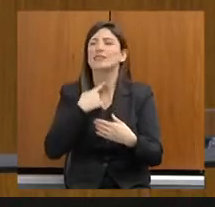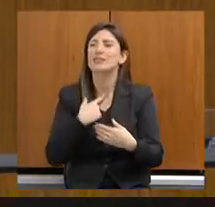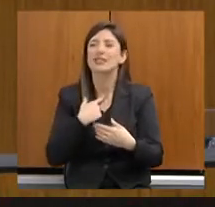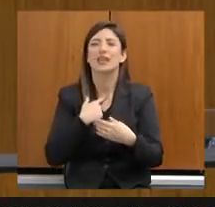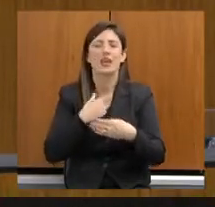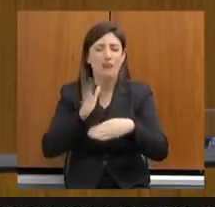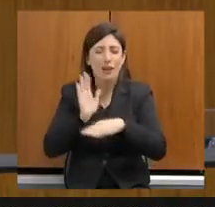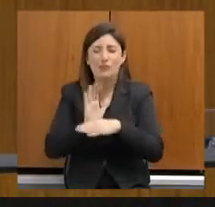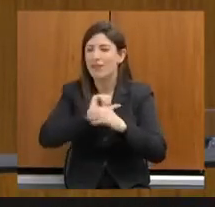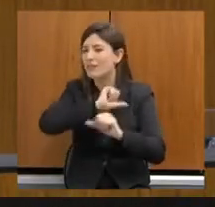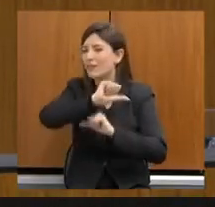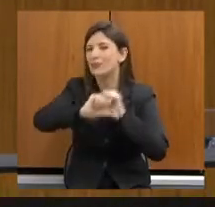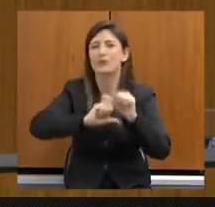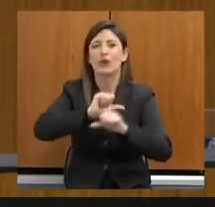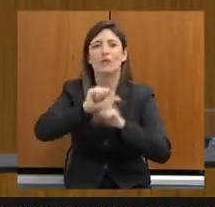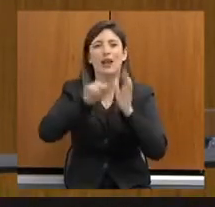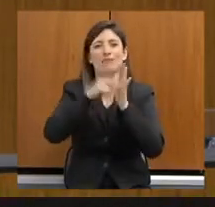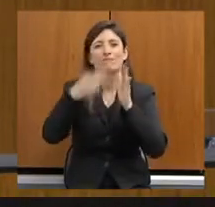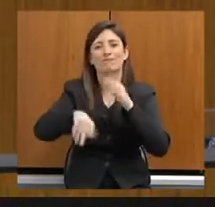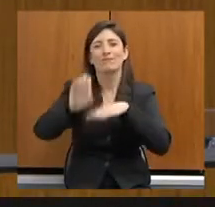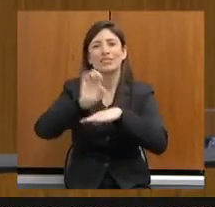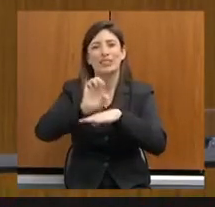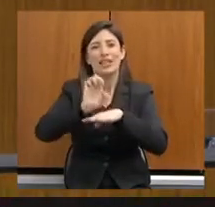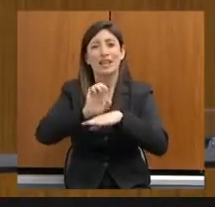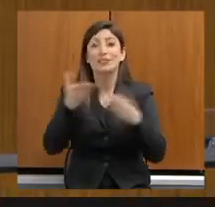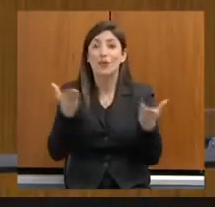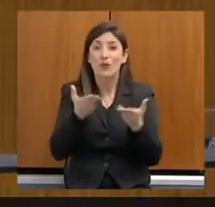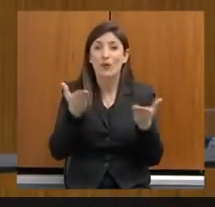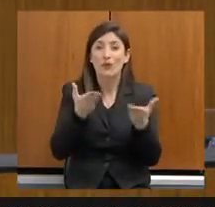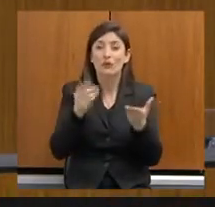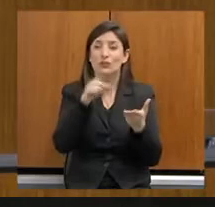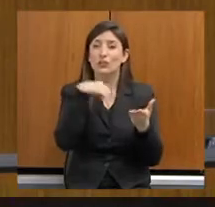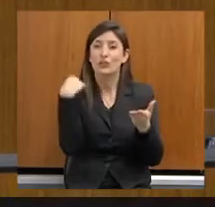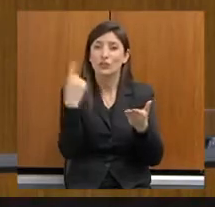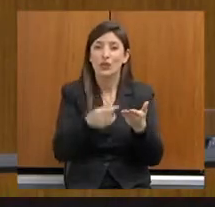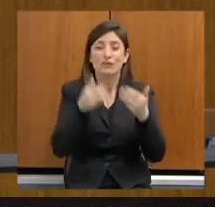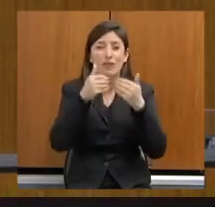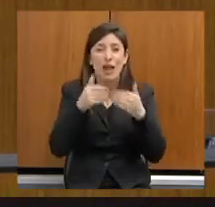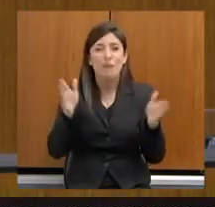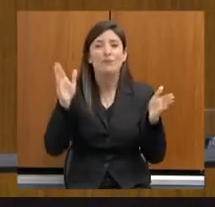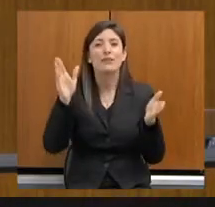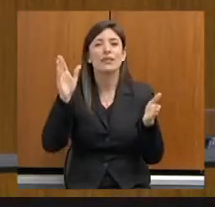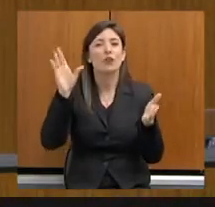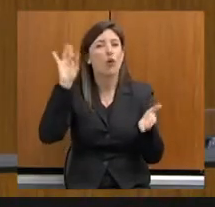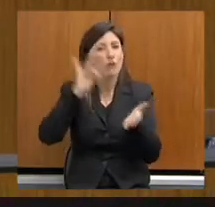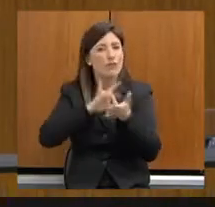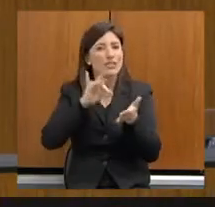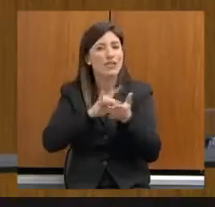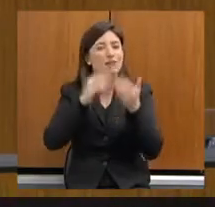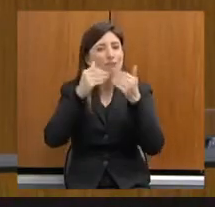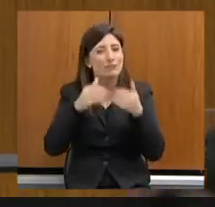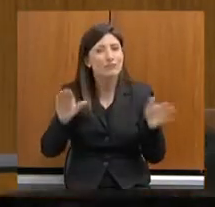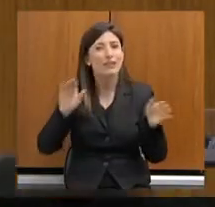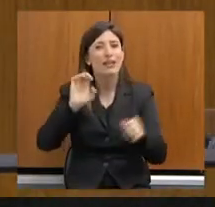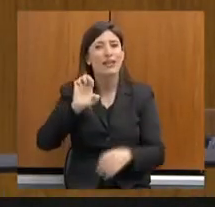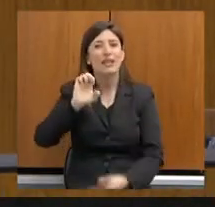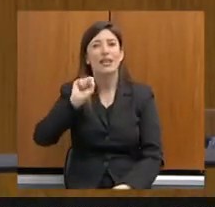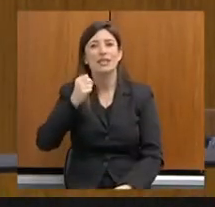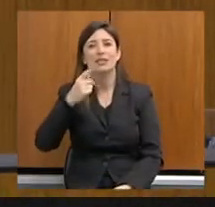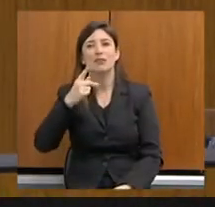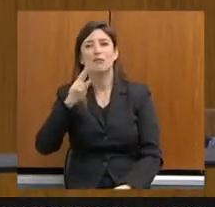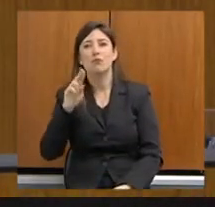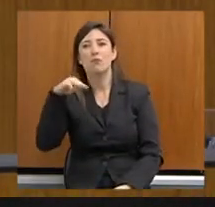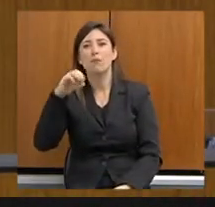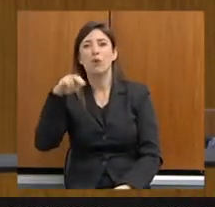Minas Gerais hoje inclusive estamos abrindo oficialmente a grande festa espumante na Cidade de Montes